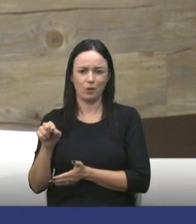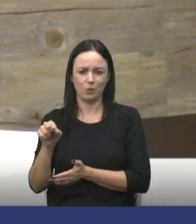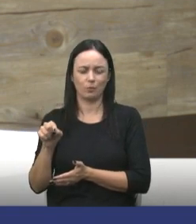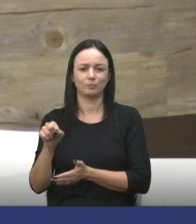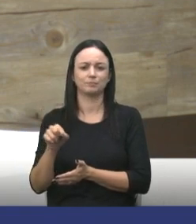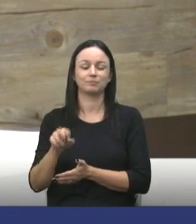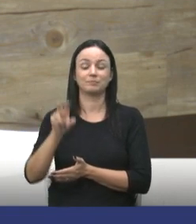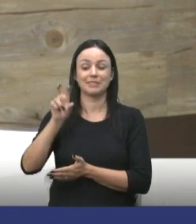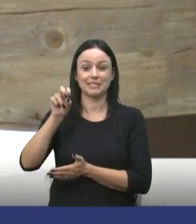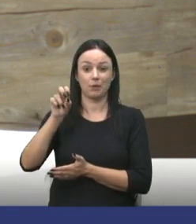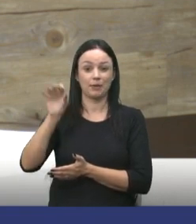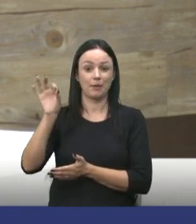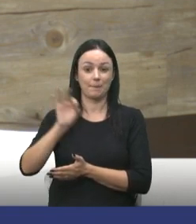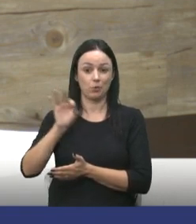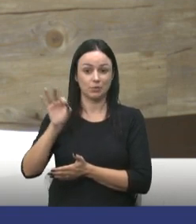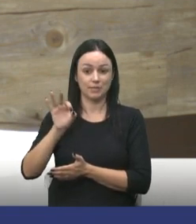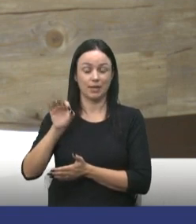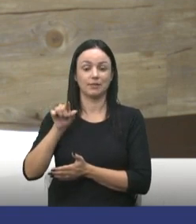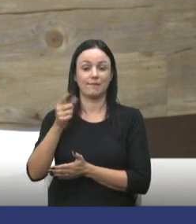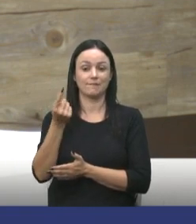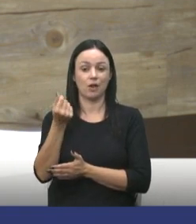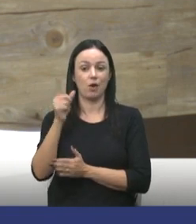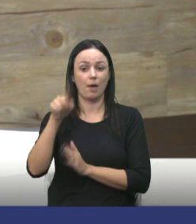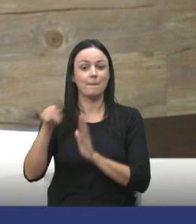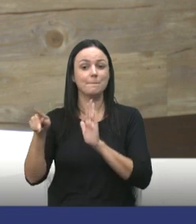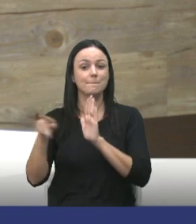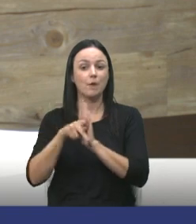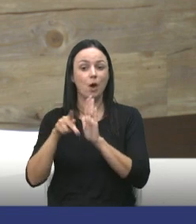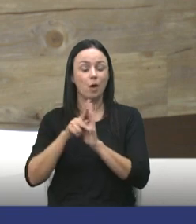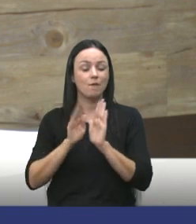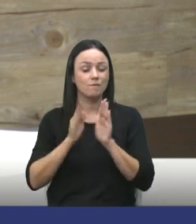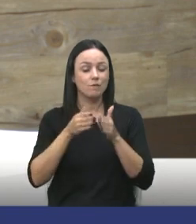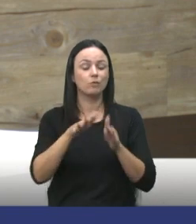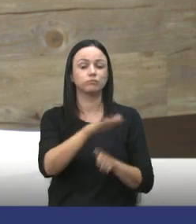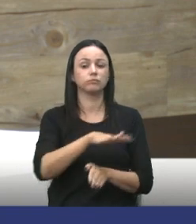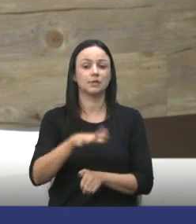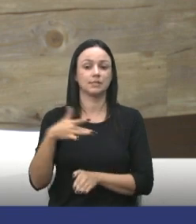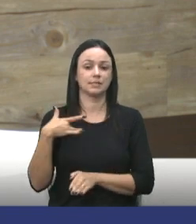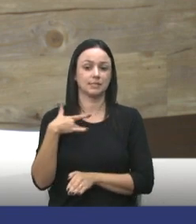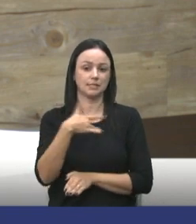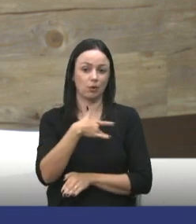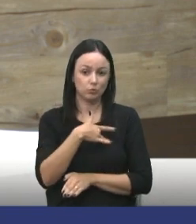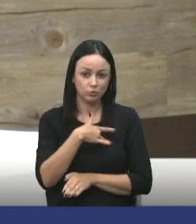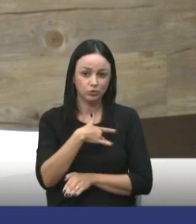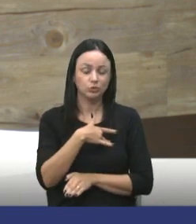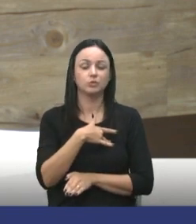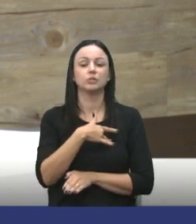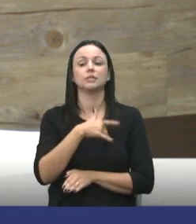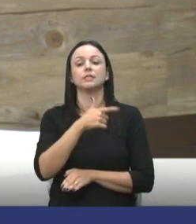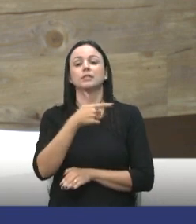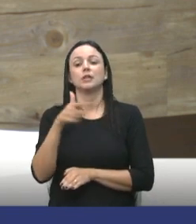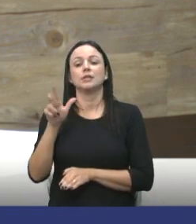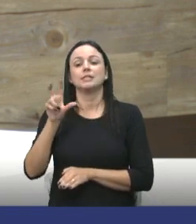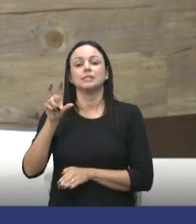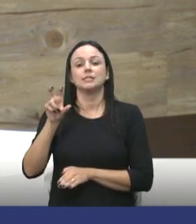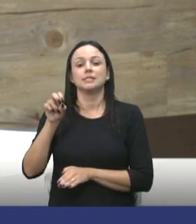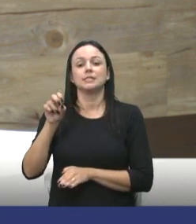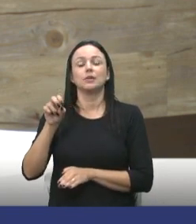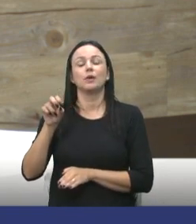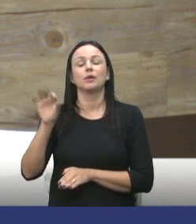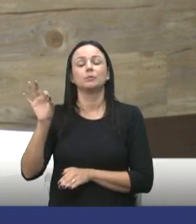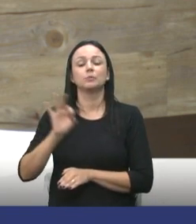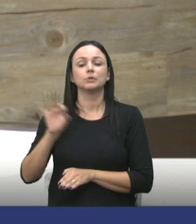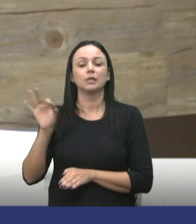que 50% desse valor ele tem que obrigatoriamente ser destinado para a área da saúde. E os